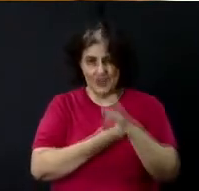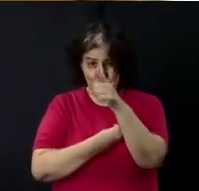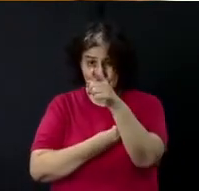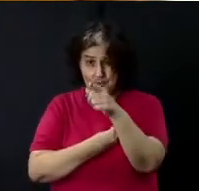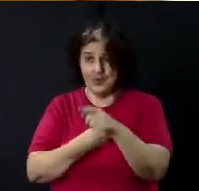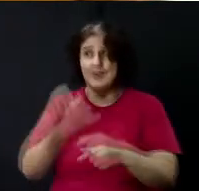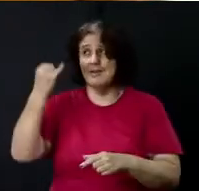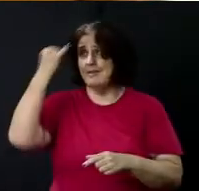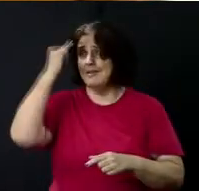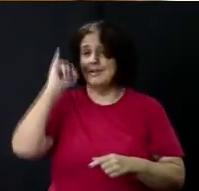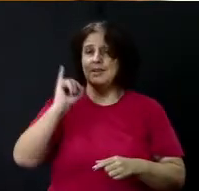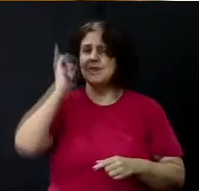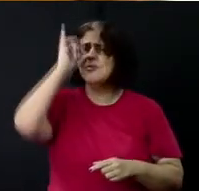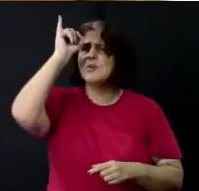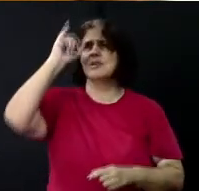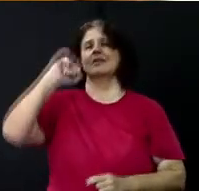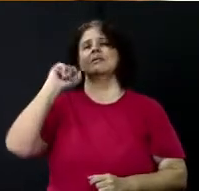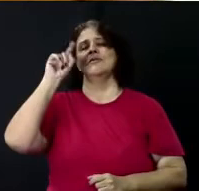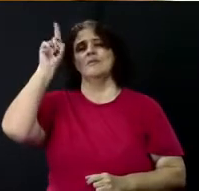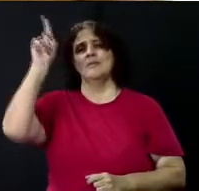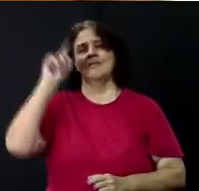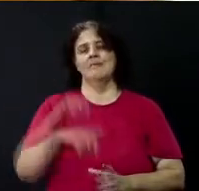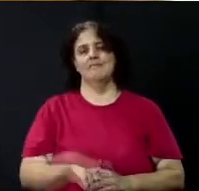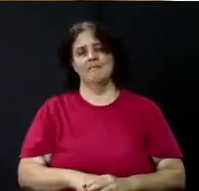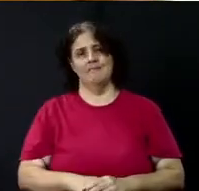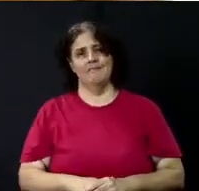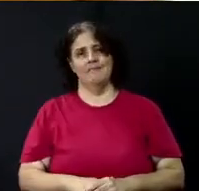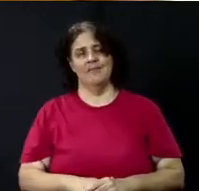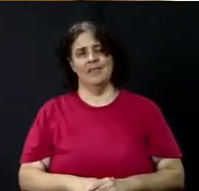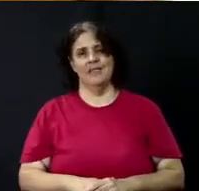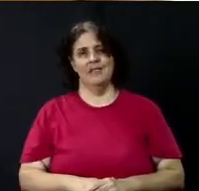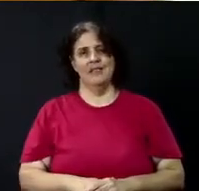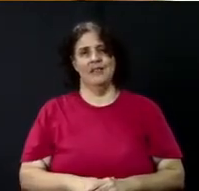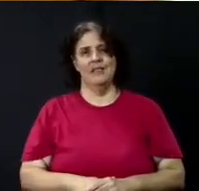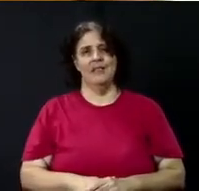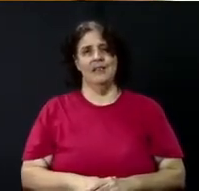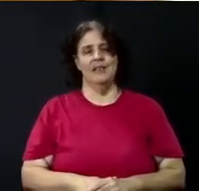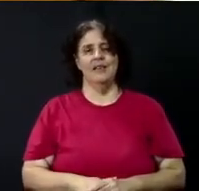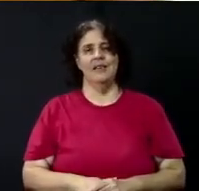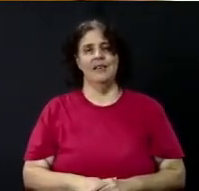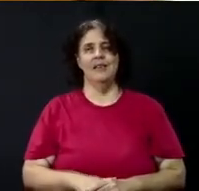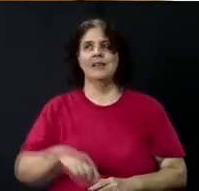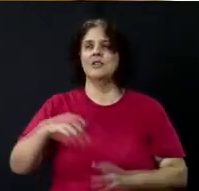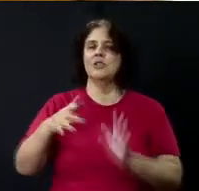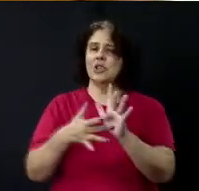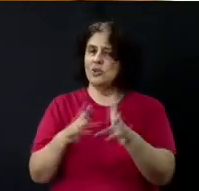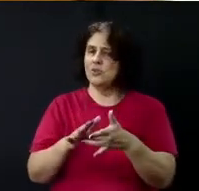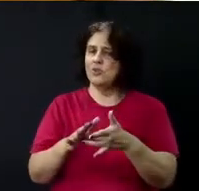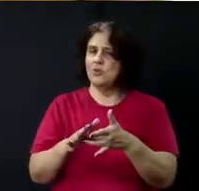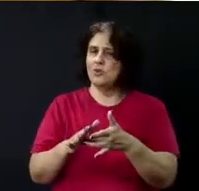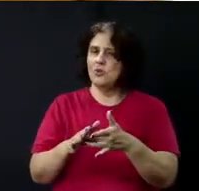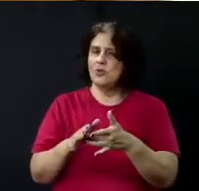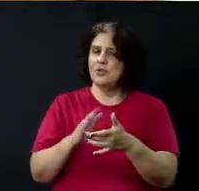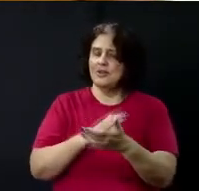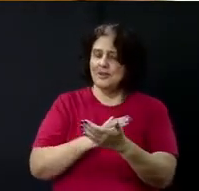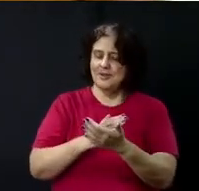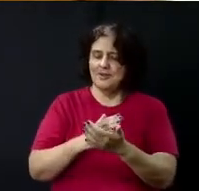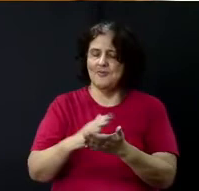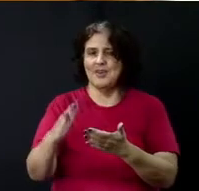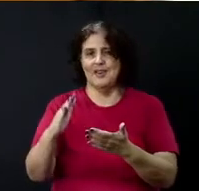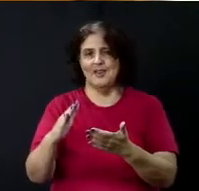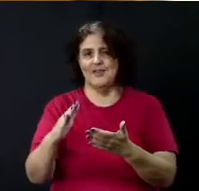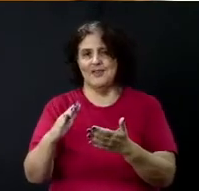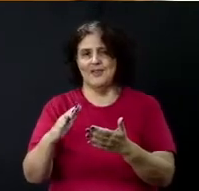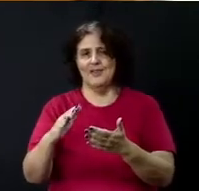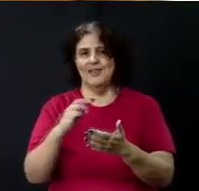um salvo, certamente você está no meio do seu ministério. Que Deus te abençoe no seu